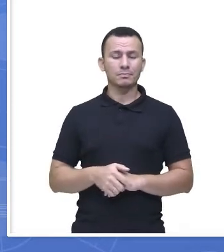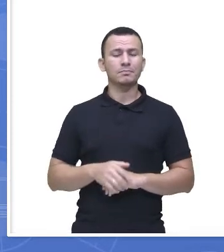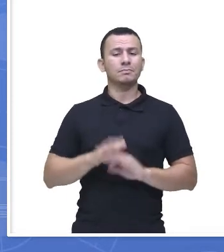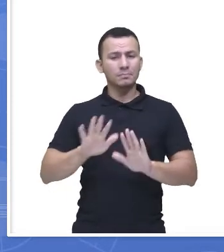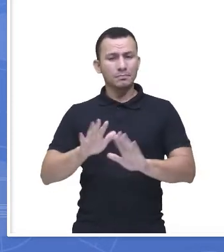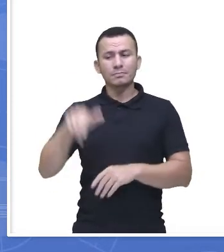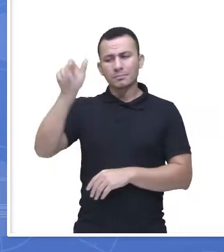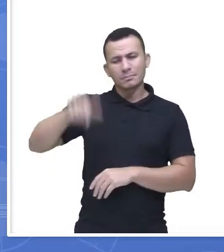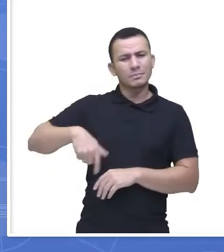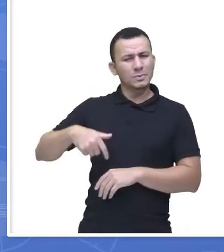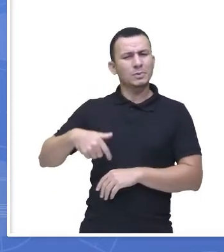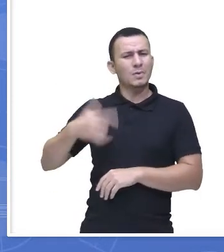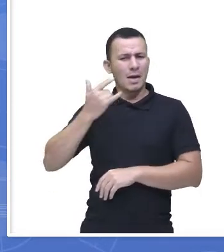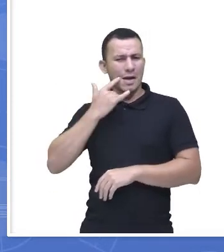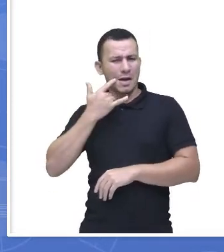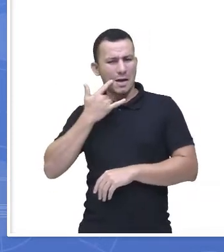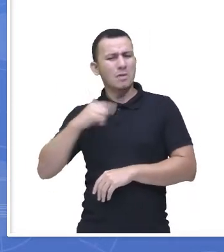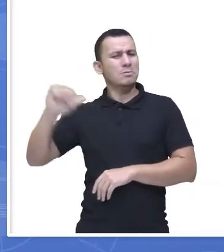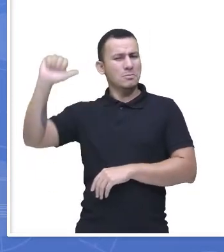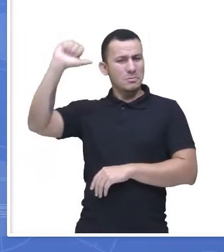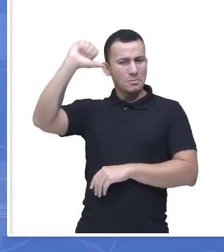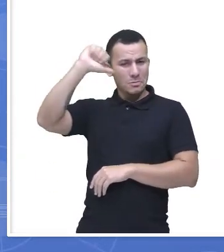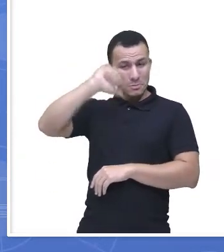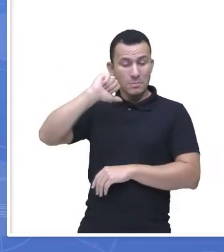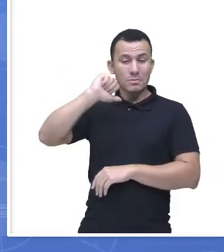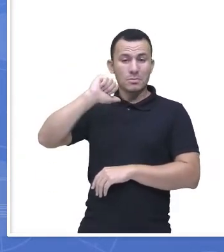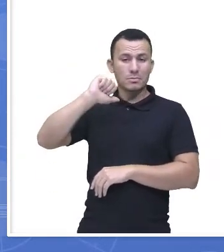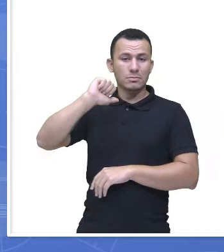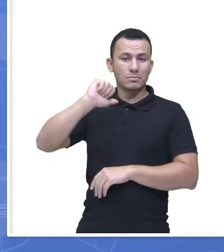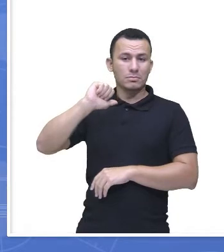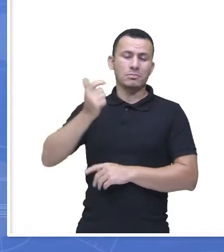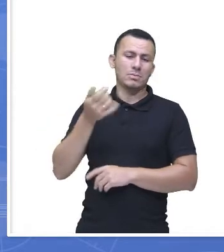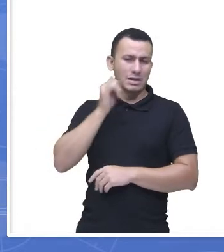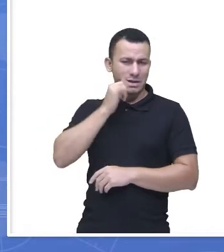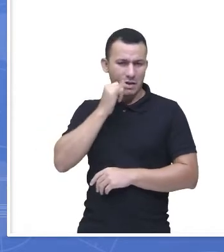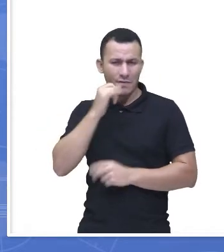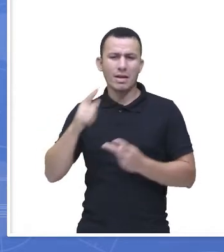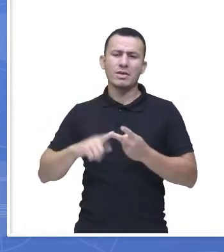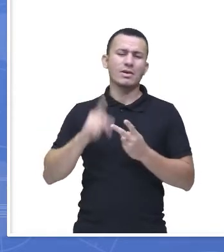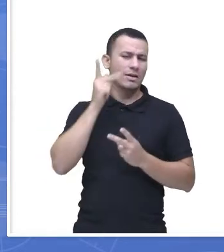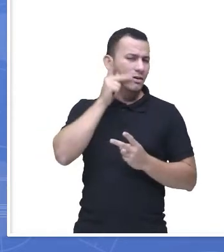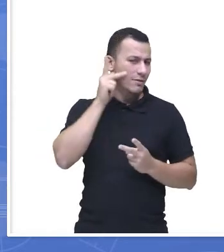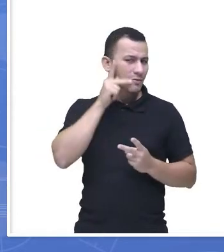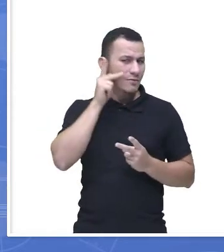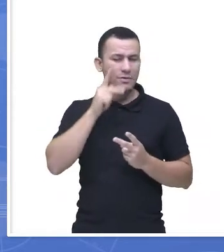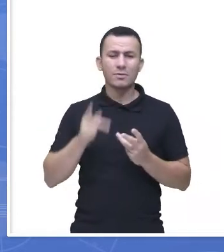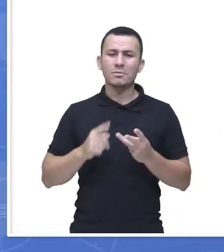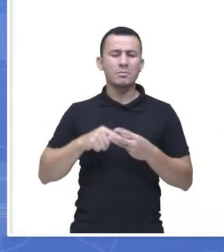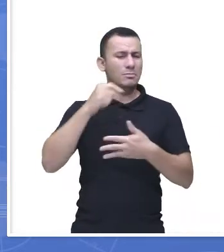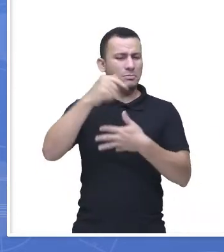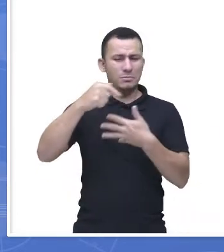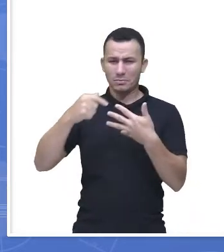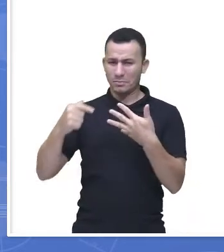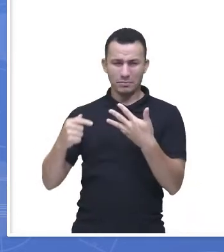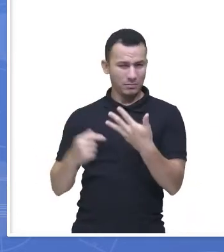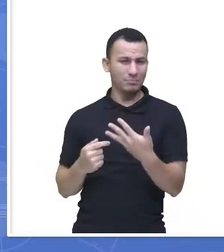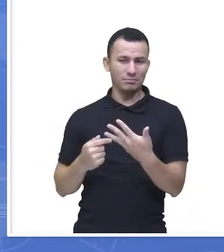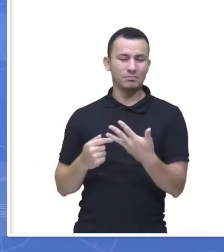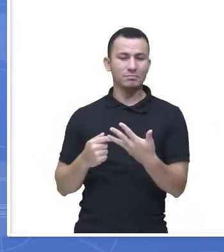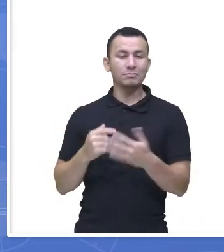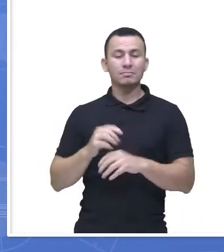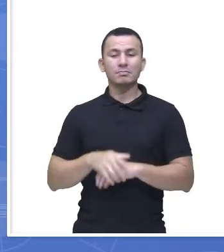sais na urina, ou E, diminuição da diurese. Então, a gente vai ver as respostas de vocês aí para a nossa